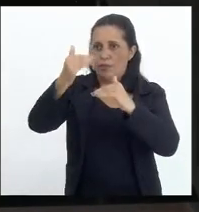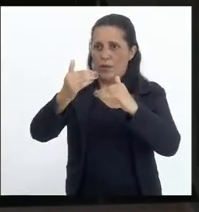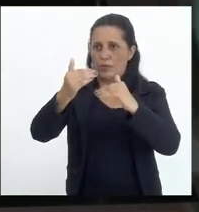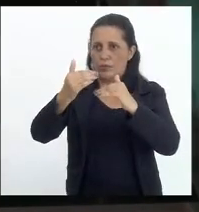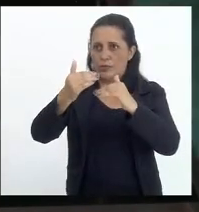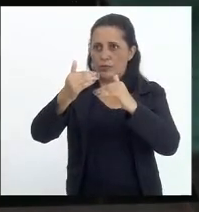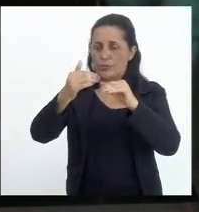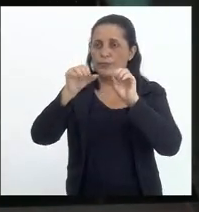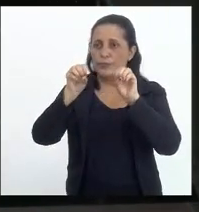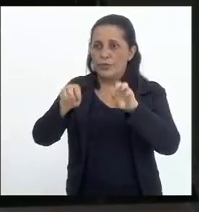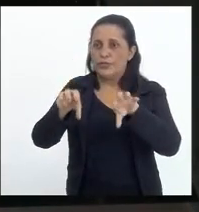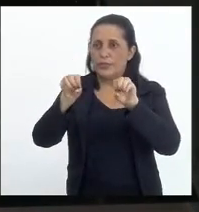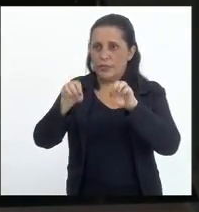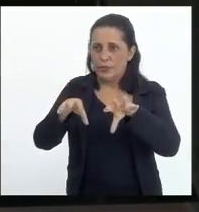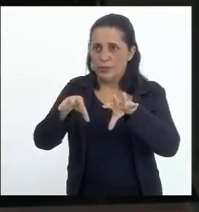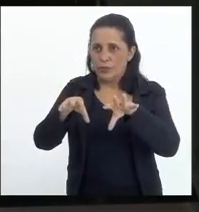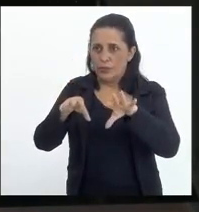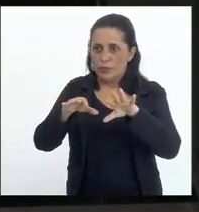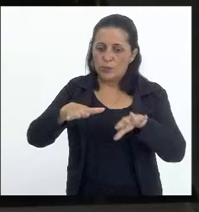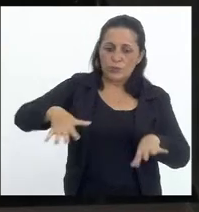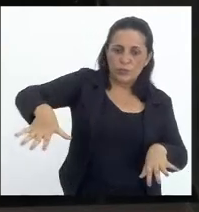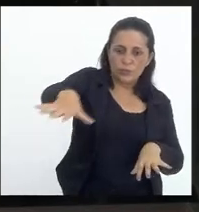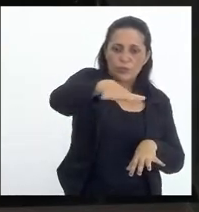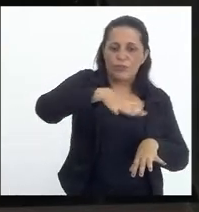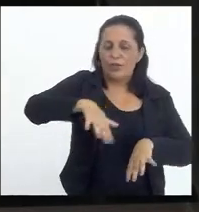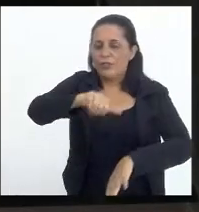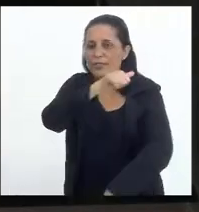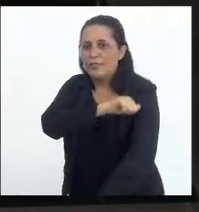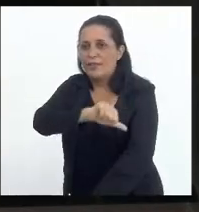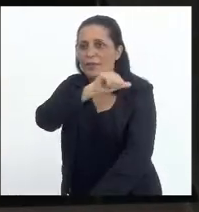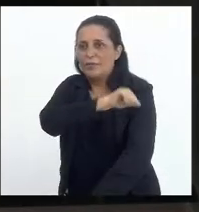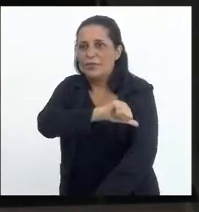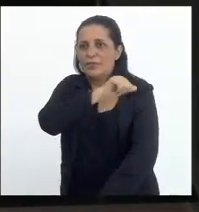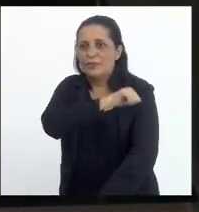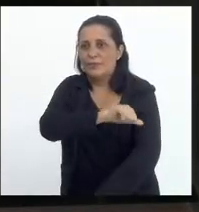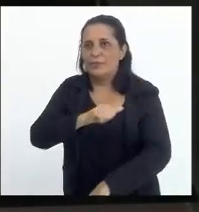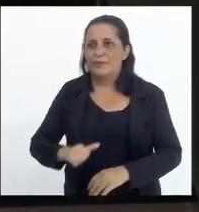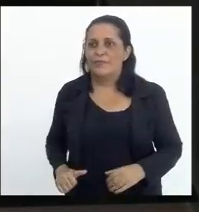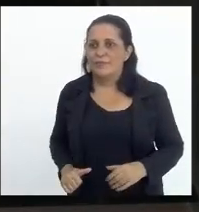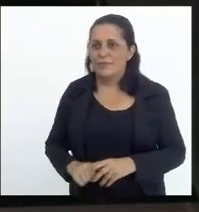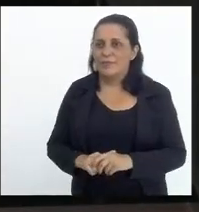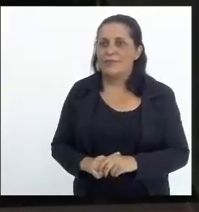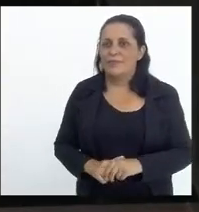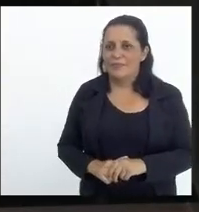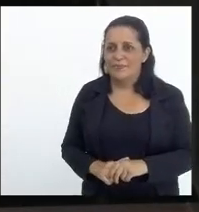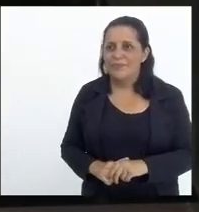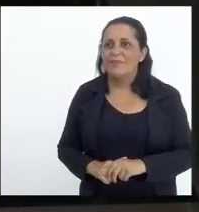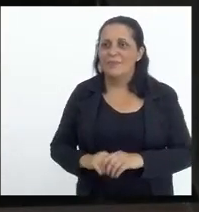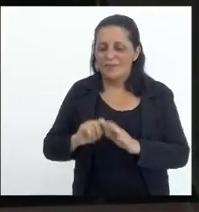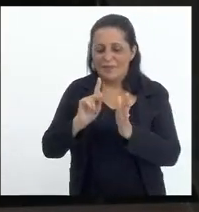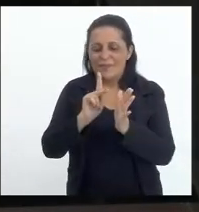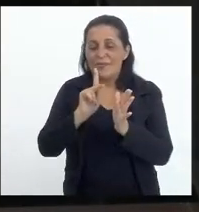ensino no âmbito do Estado do Rio de Janeiro. Este projeto de